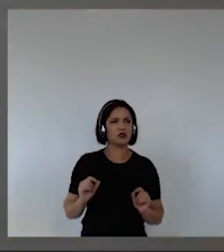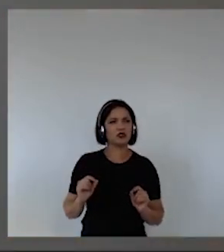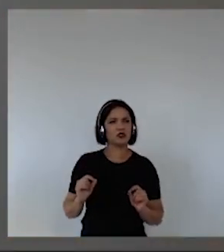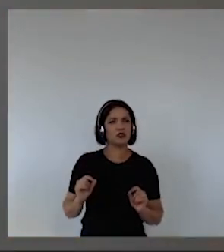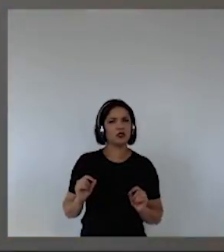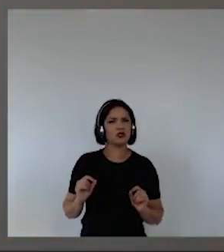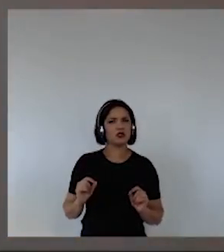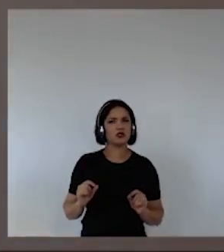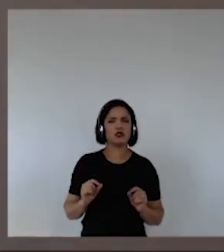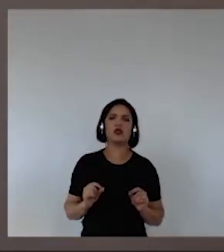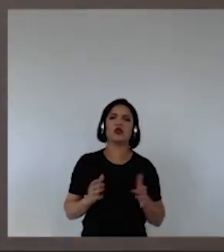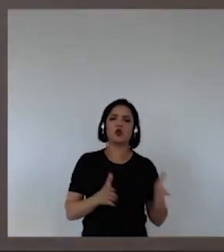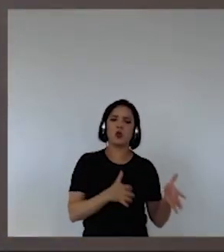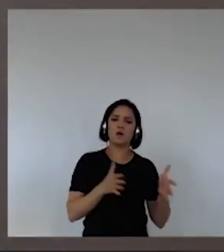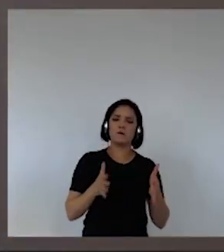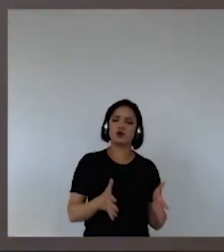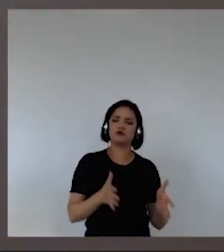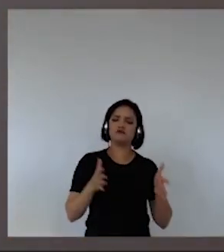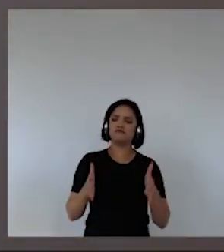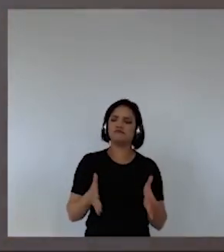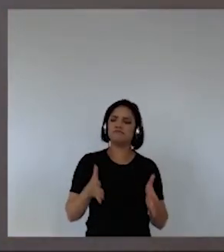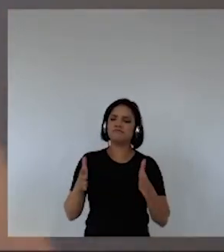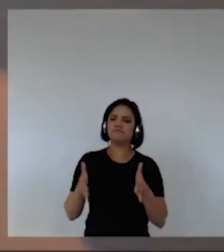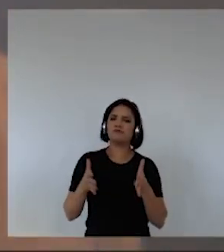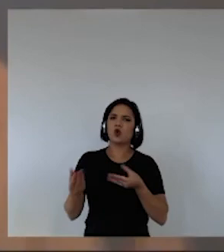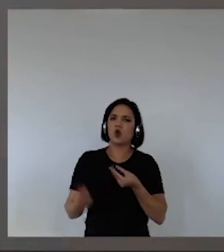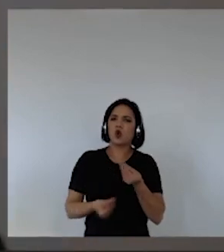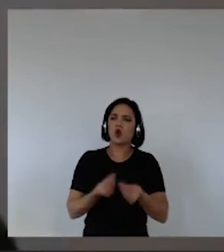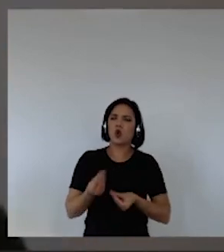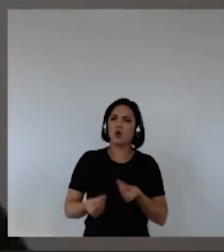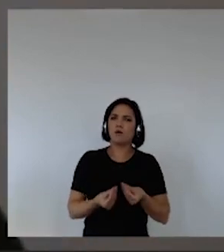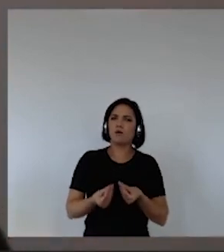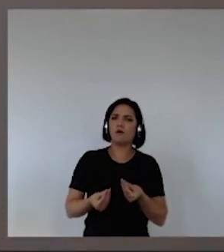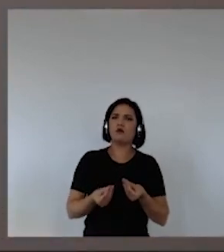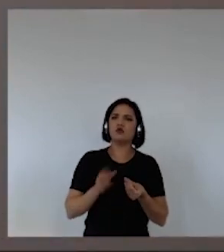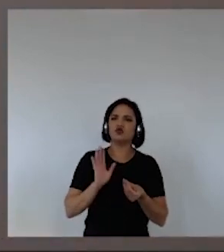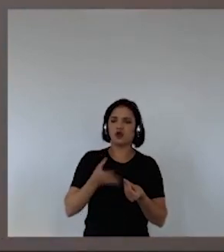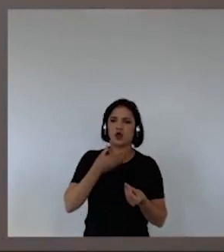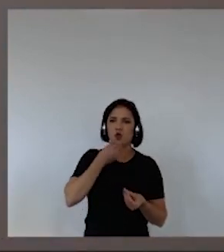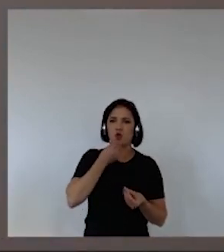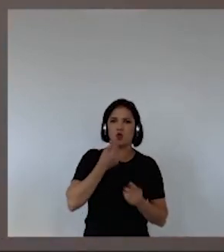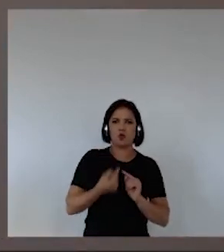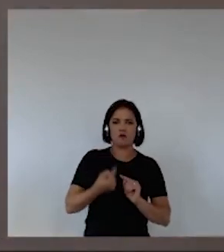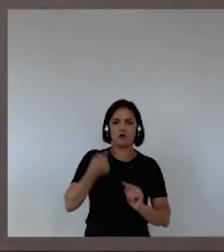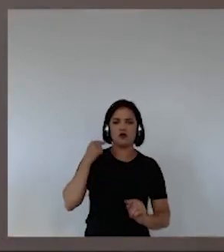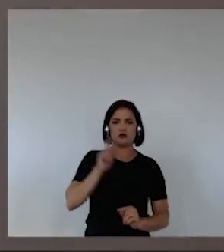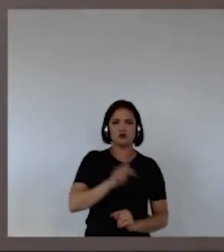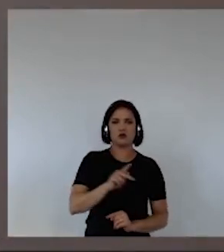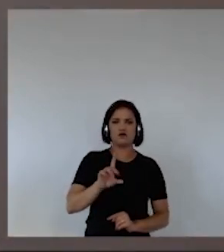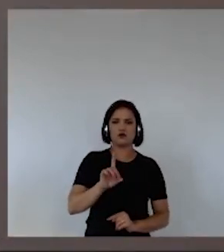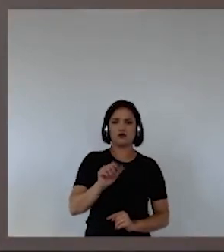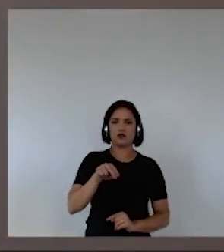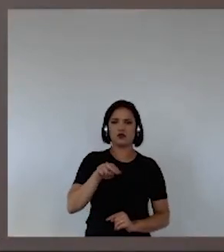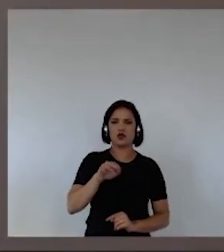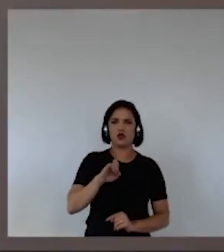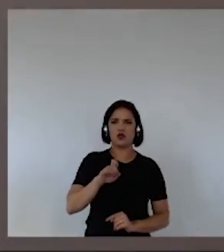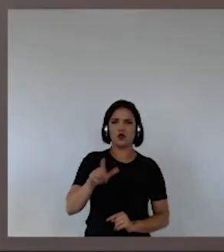área procedimental, né, como foi muito bem colocado pelo professor